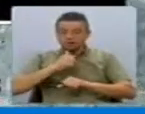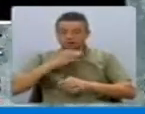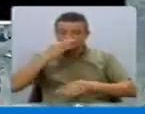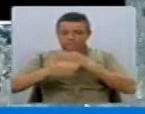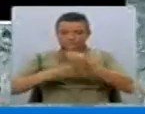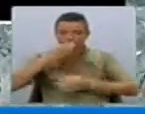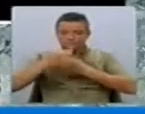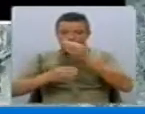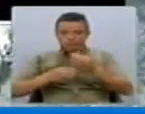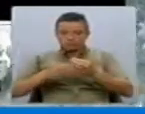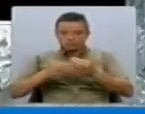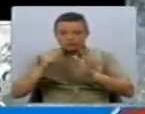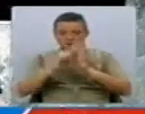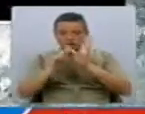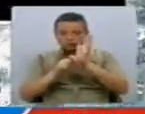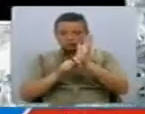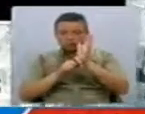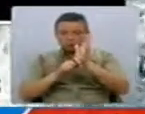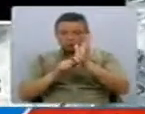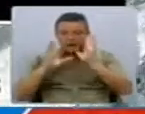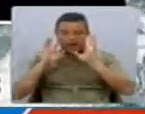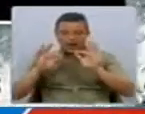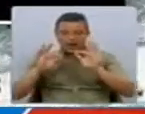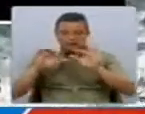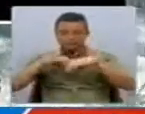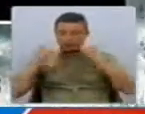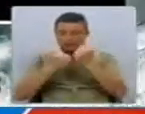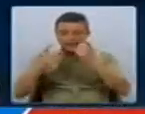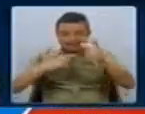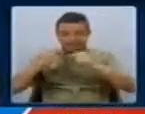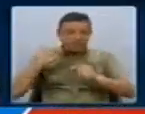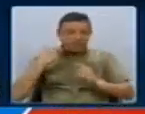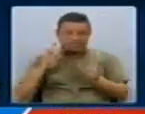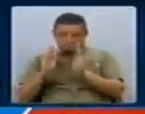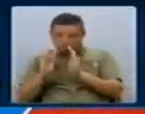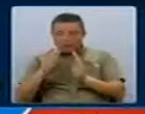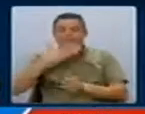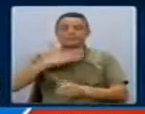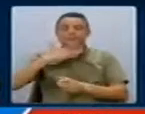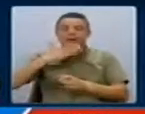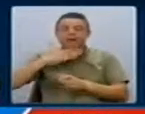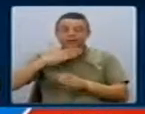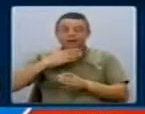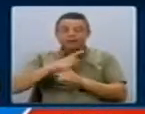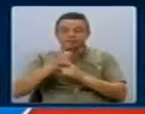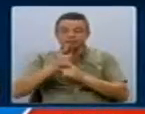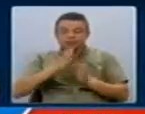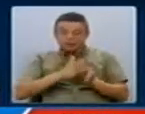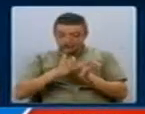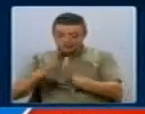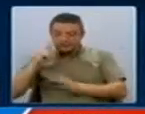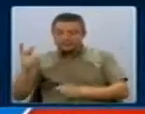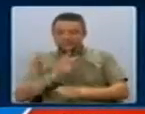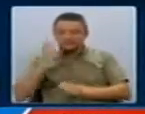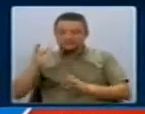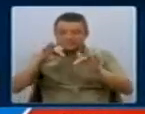uma espécie de um estatuto social das estrelas. Enquanto quando falamos de uma anã branca, estamos a falar de uma fase de uma vida, a fase